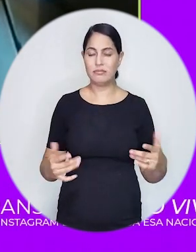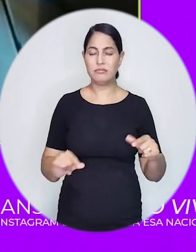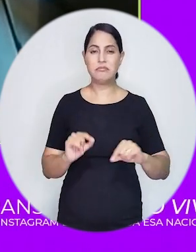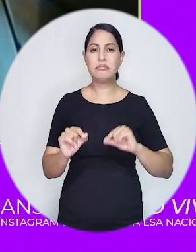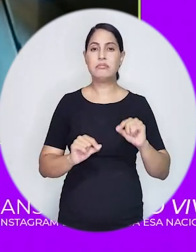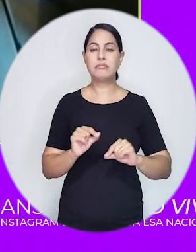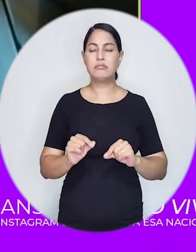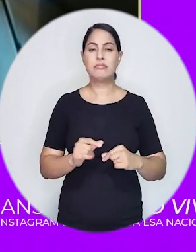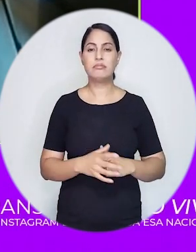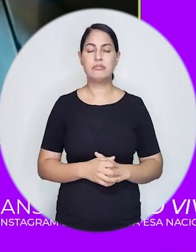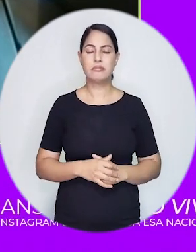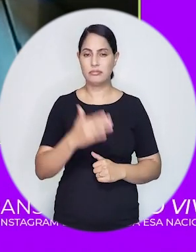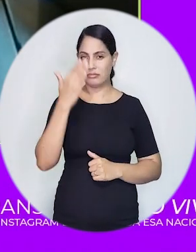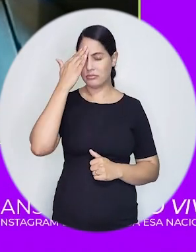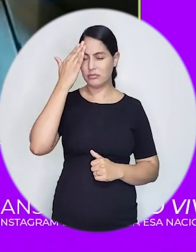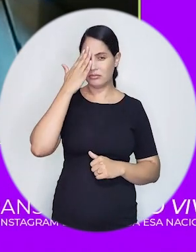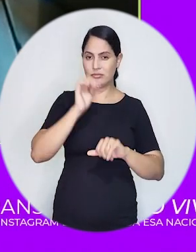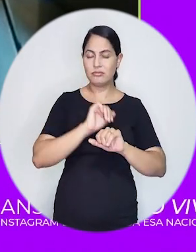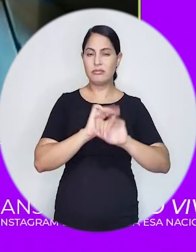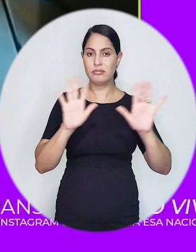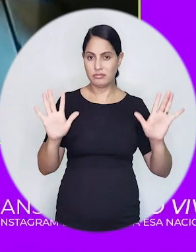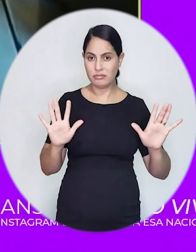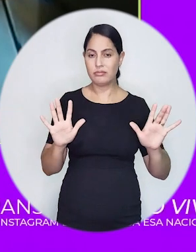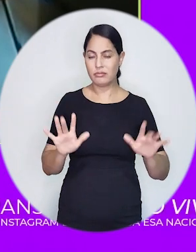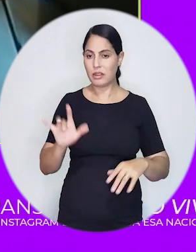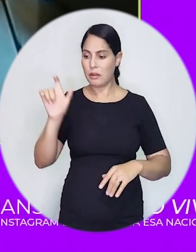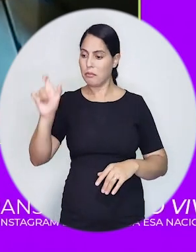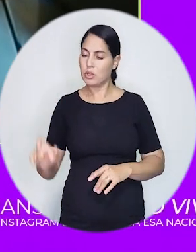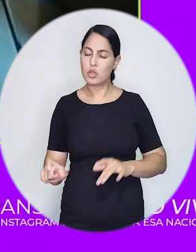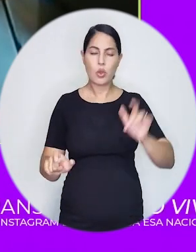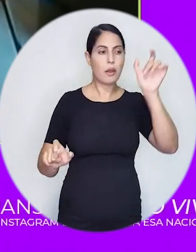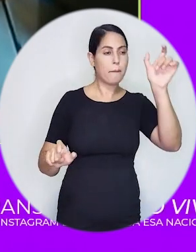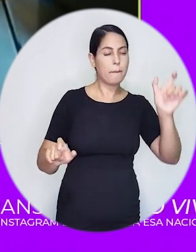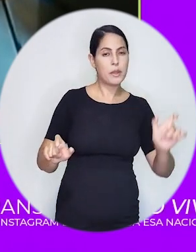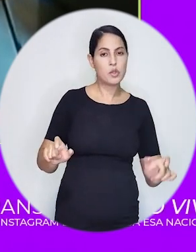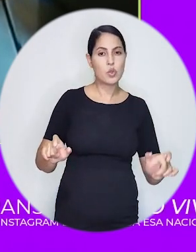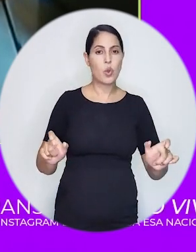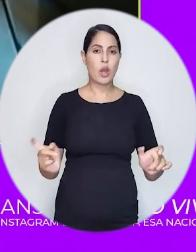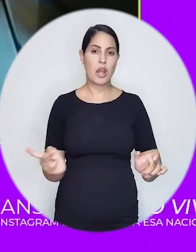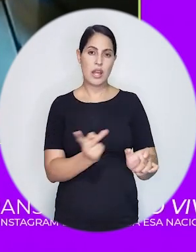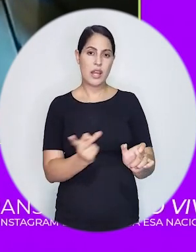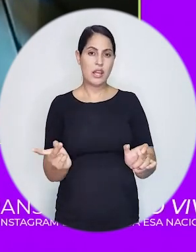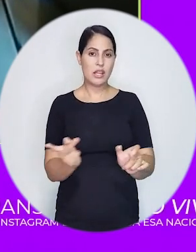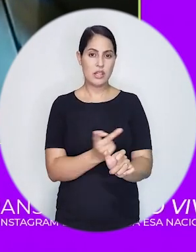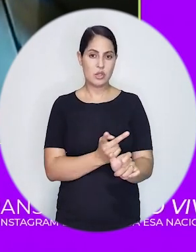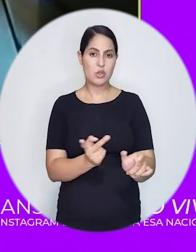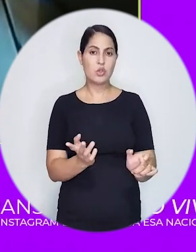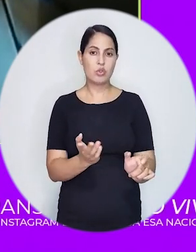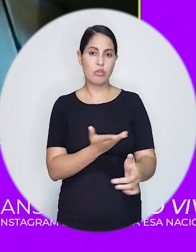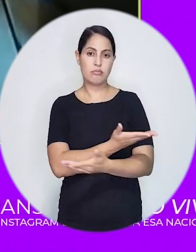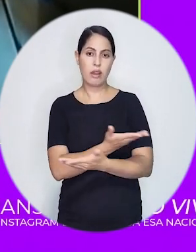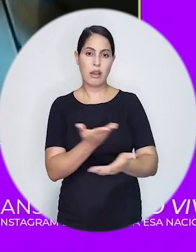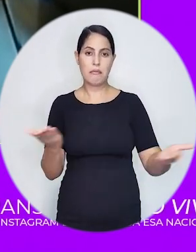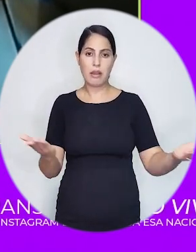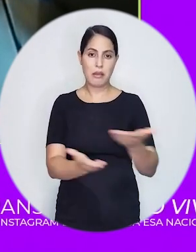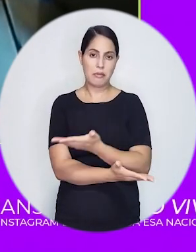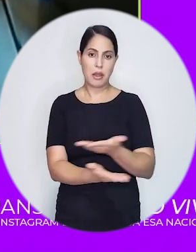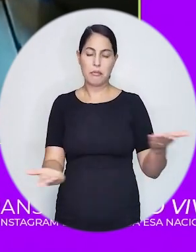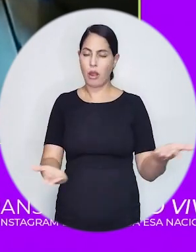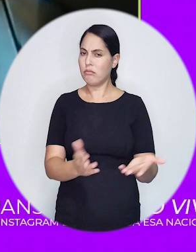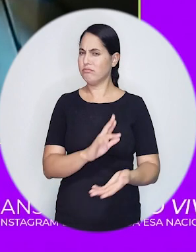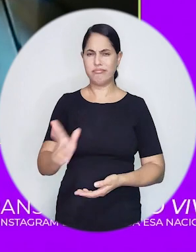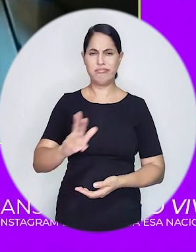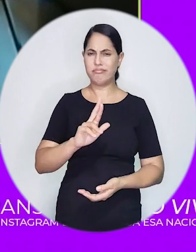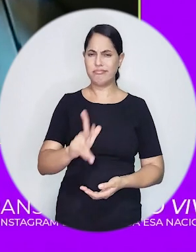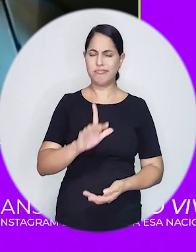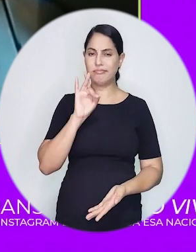mesmo já pode adiantar que existe essa confusão terminológica de que guarda compartilhada seria uma guarda alternada, quando,